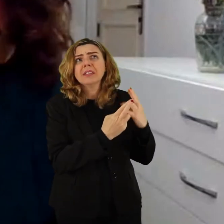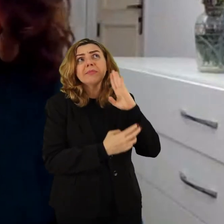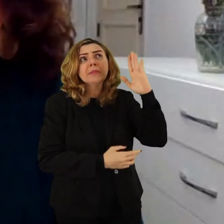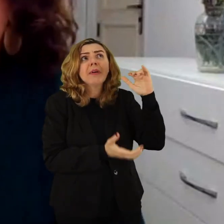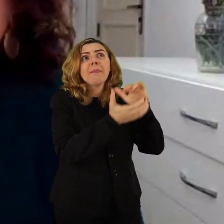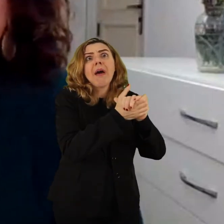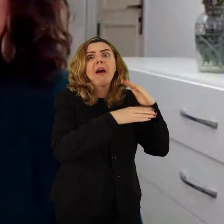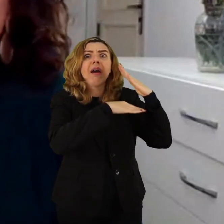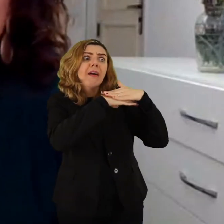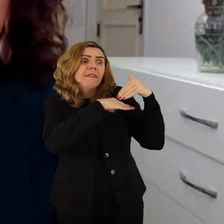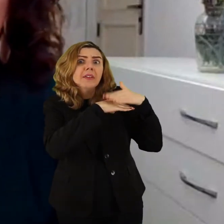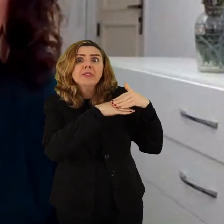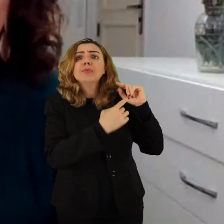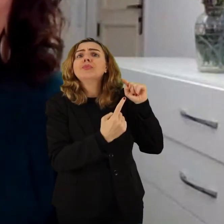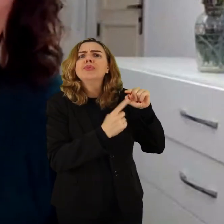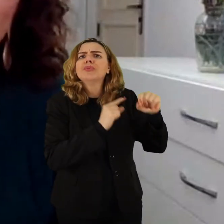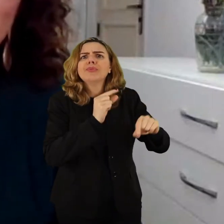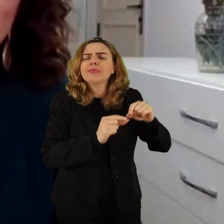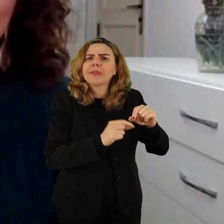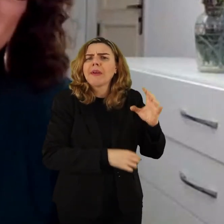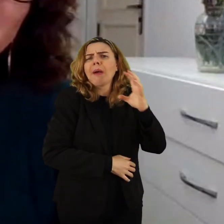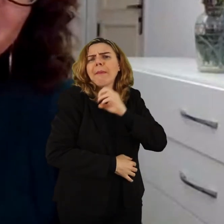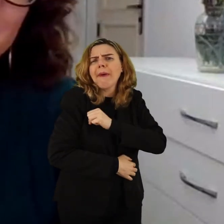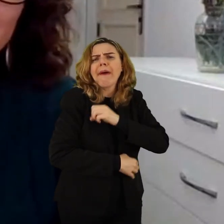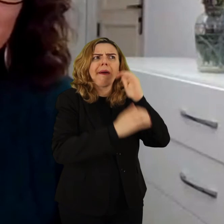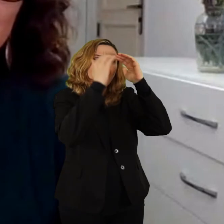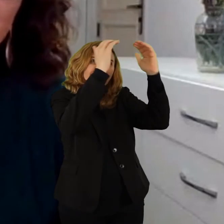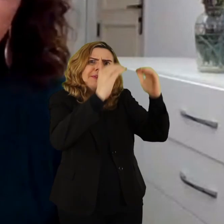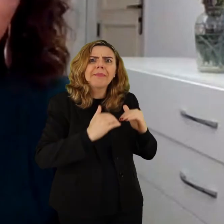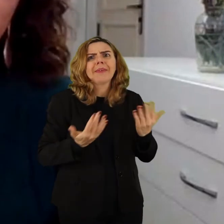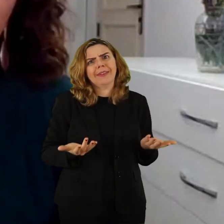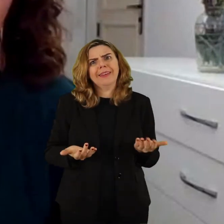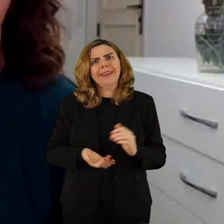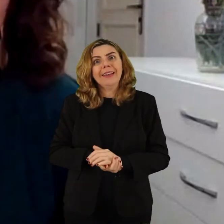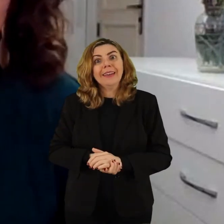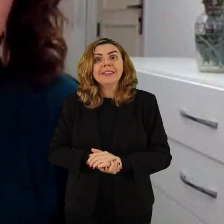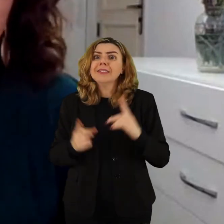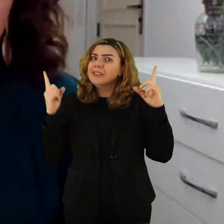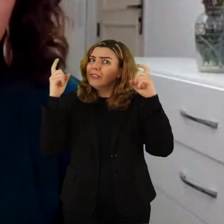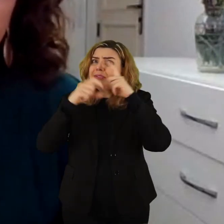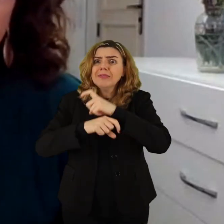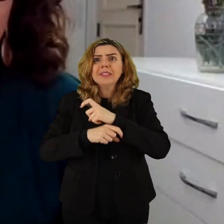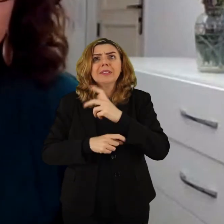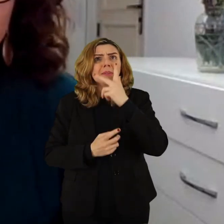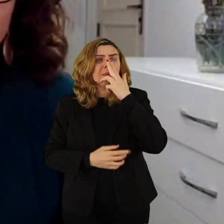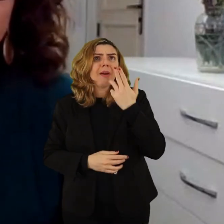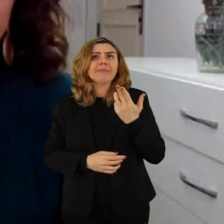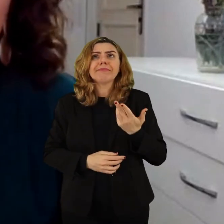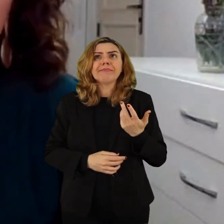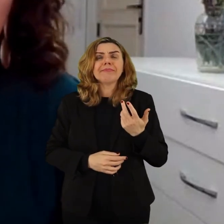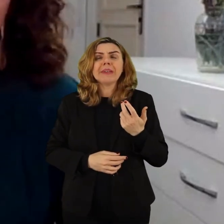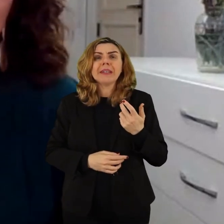principalmente afetivo, ele foi feito pra gente amar, pra gente ser amada, pra ter respeito. E é muito difícil